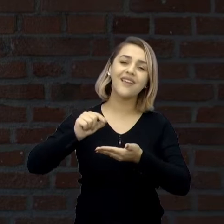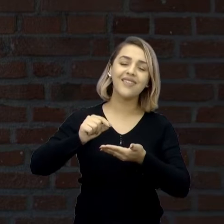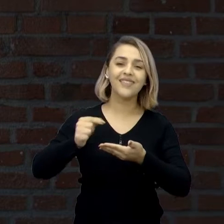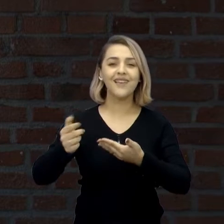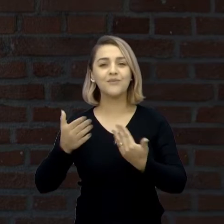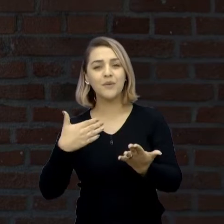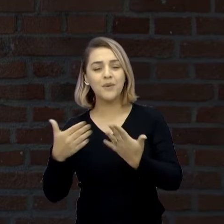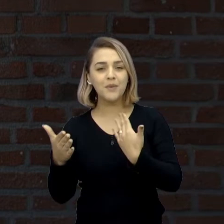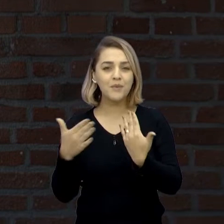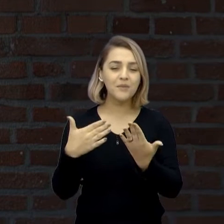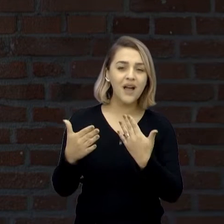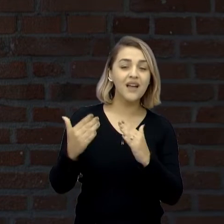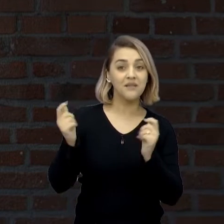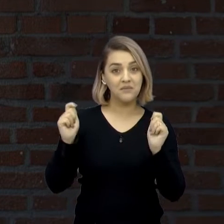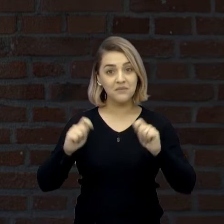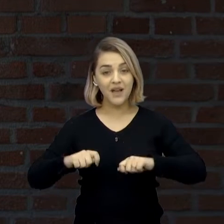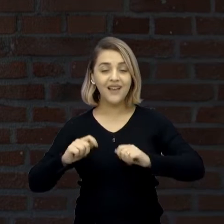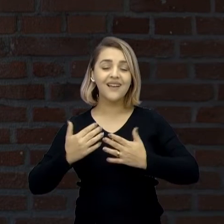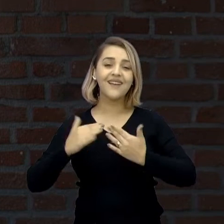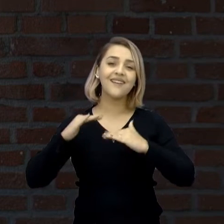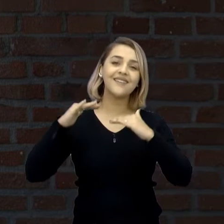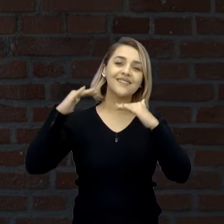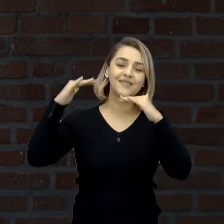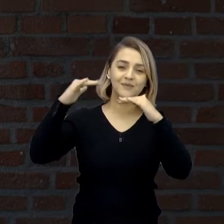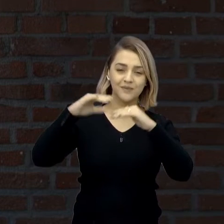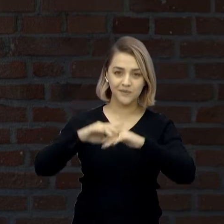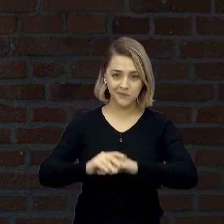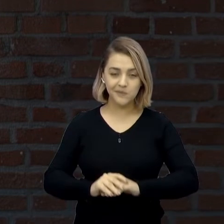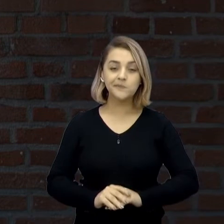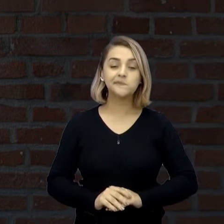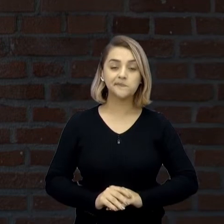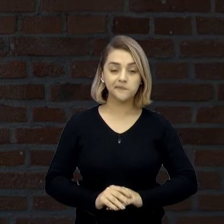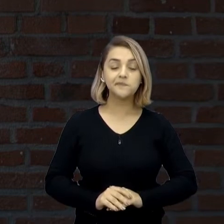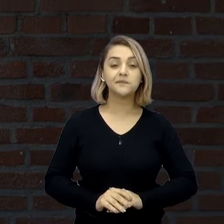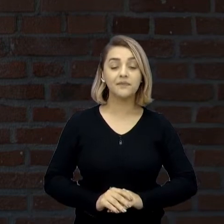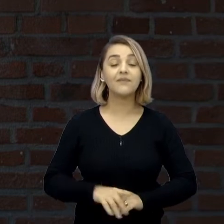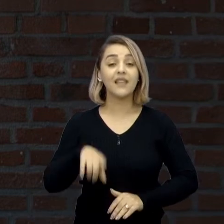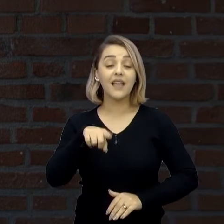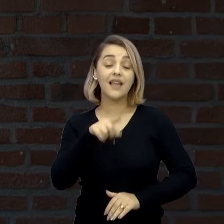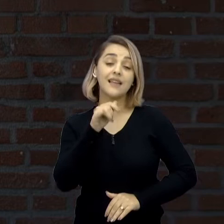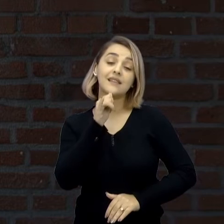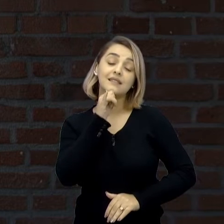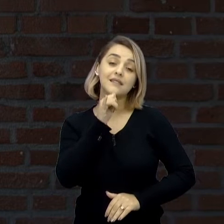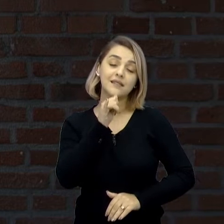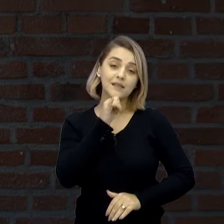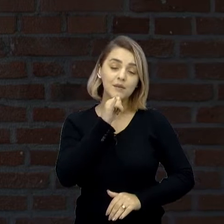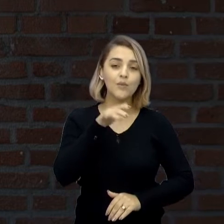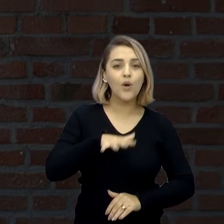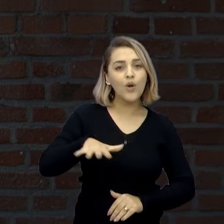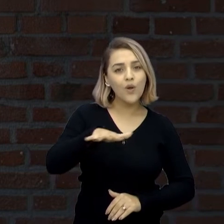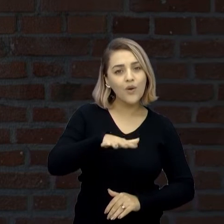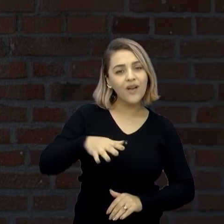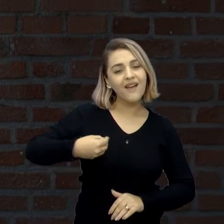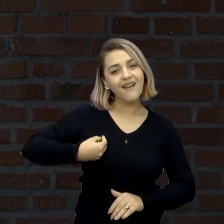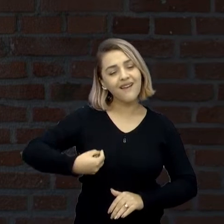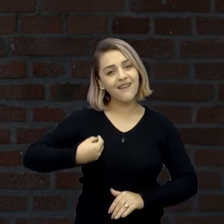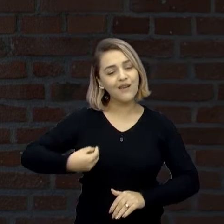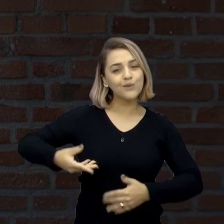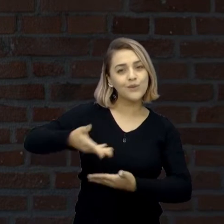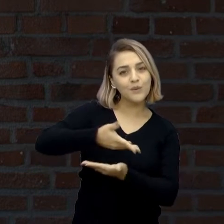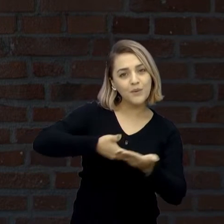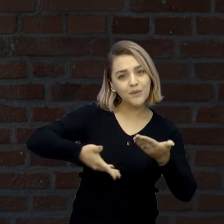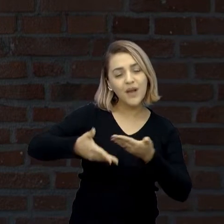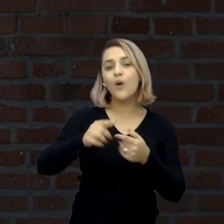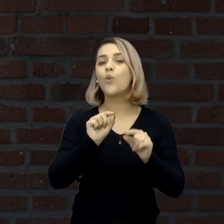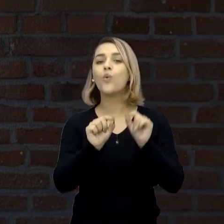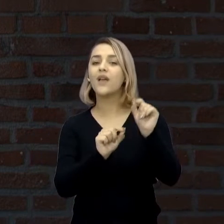interagem, se desenvolvem e se integram. São exemplos de espaço de vivência as escolas, as áreas de